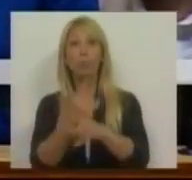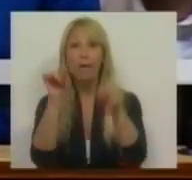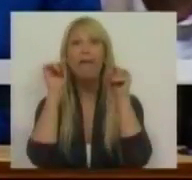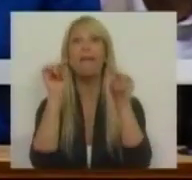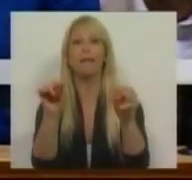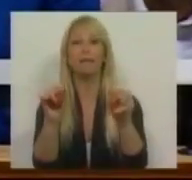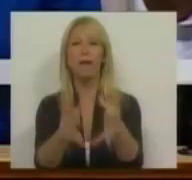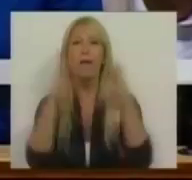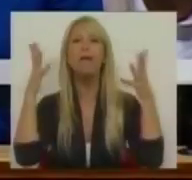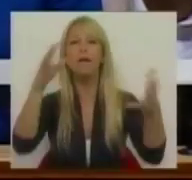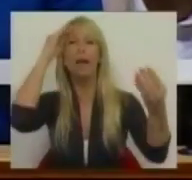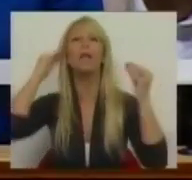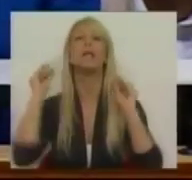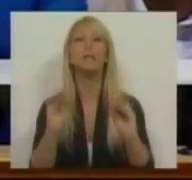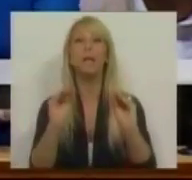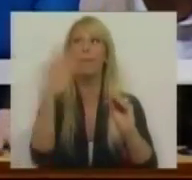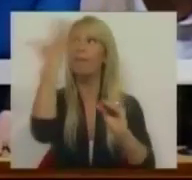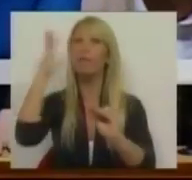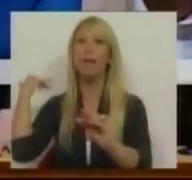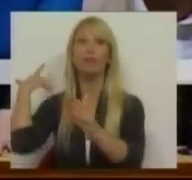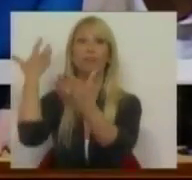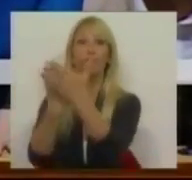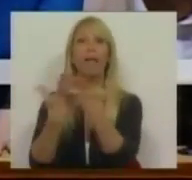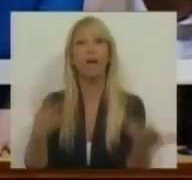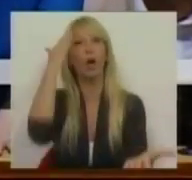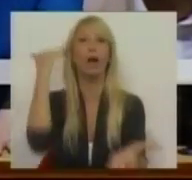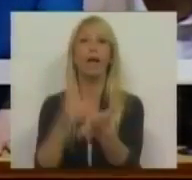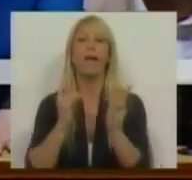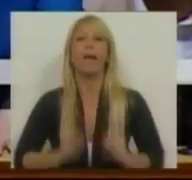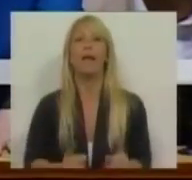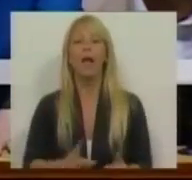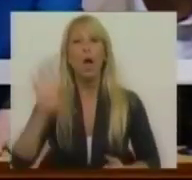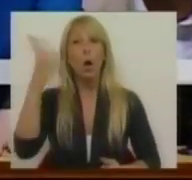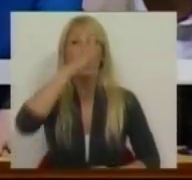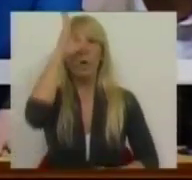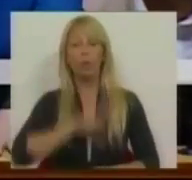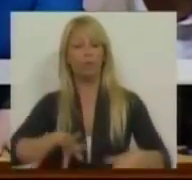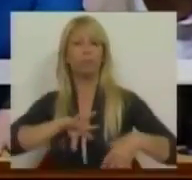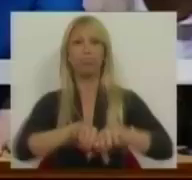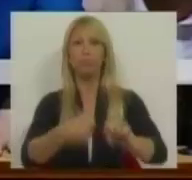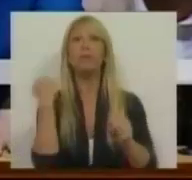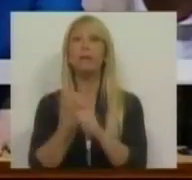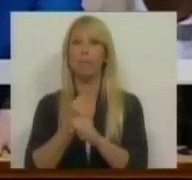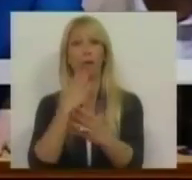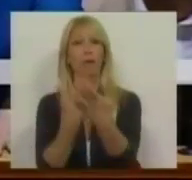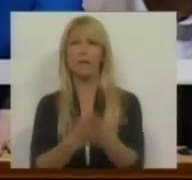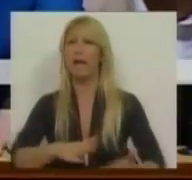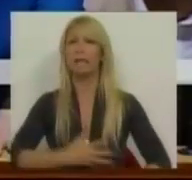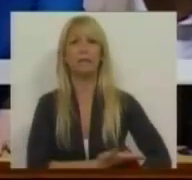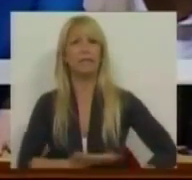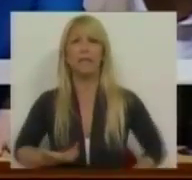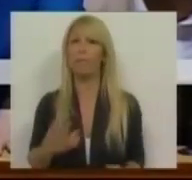grande lição que tiramos destes dias. Que quando o Governo destrói postos de trabalho, produz desemprego,